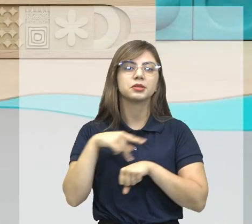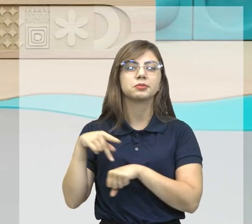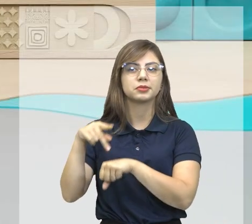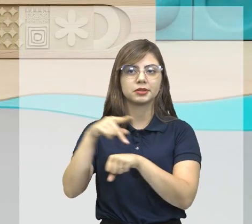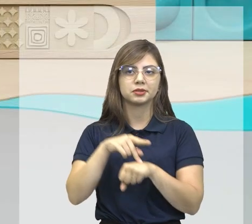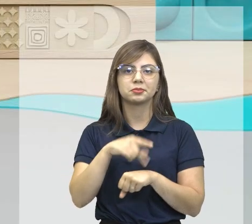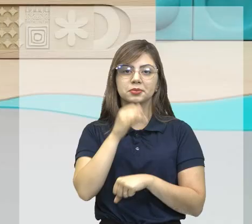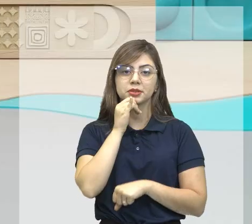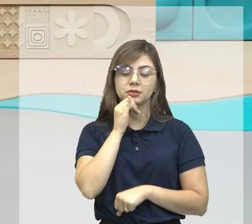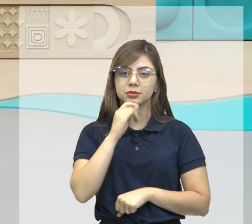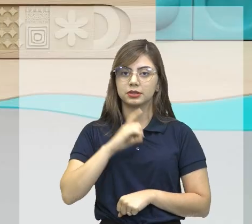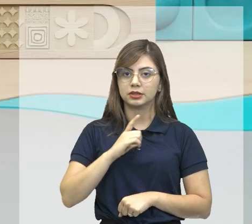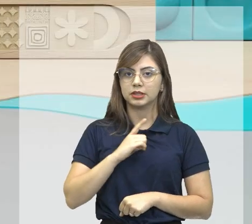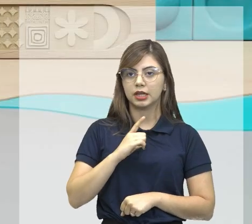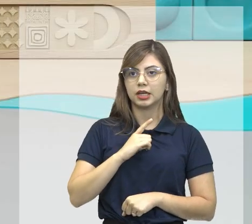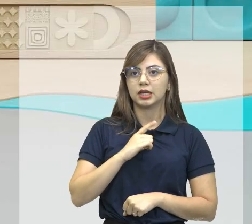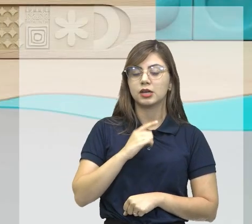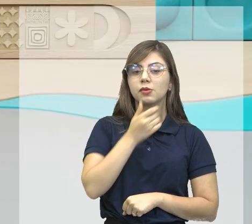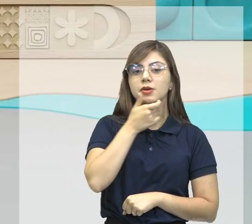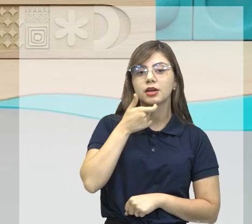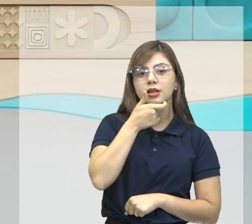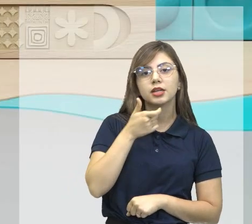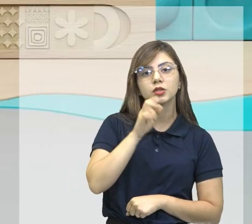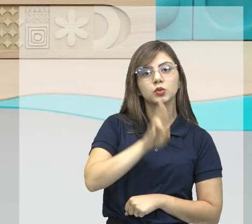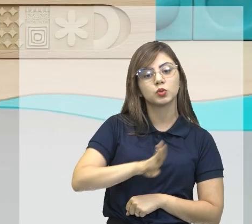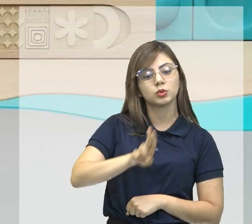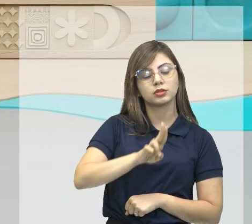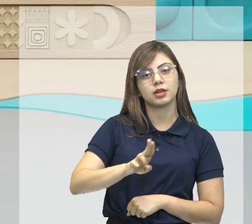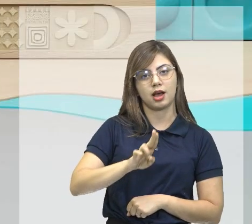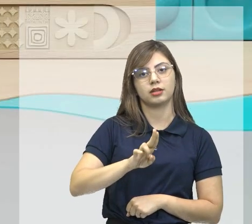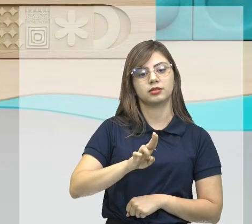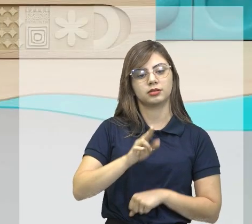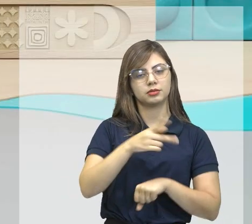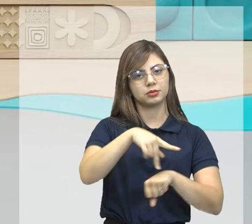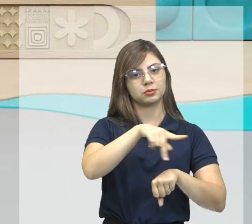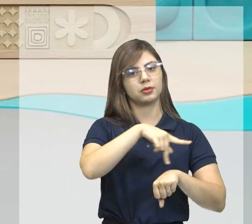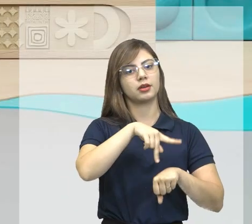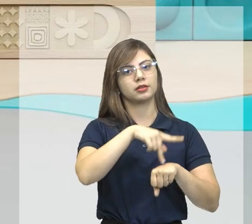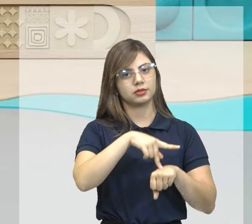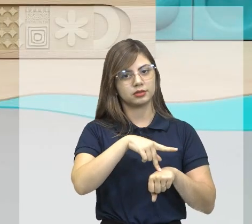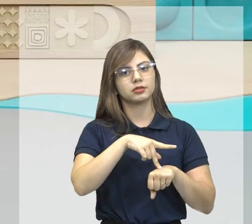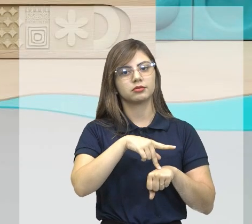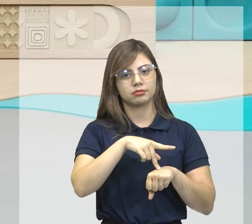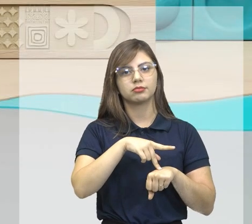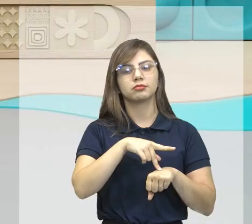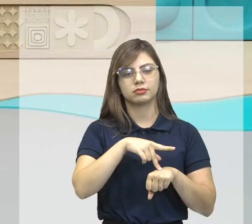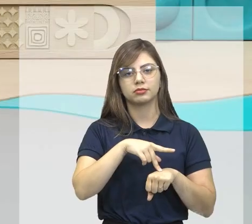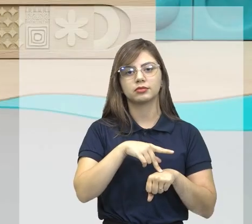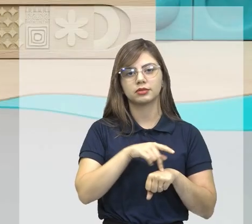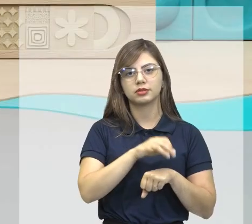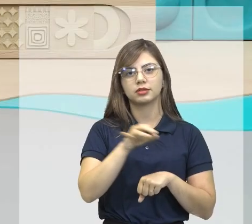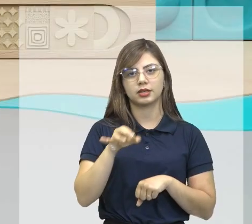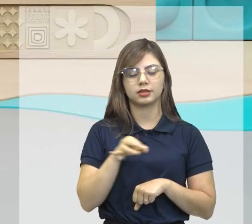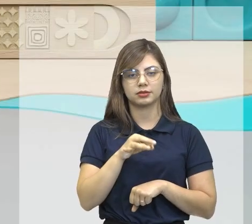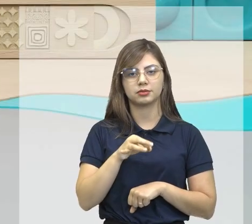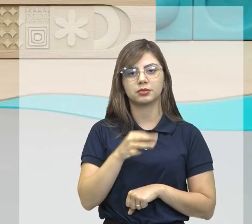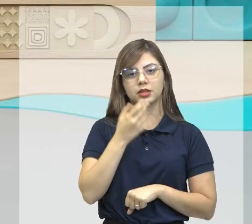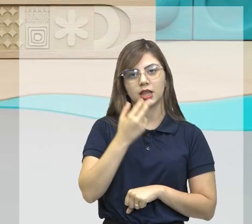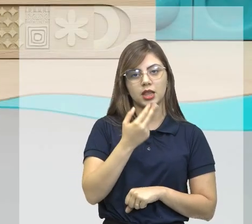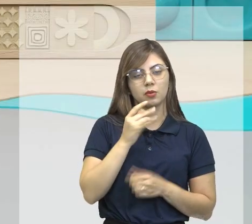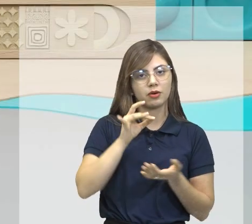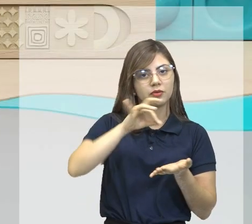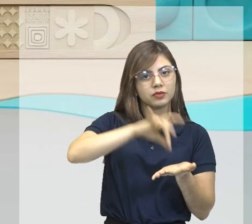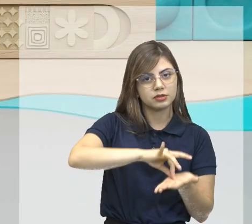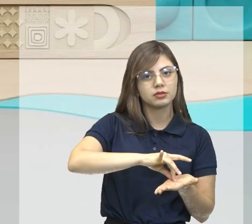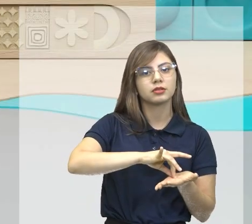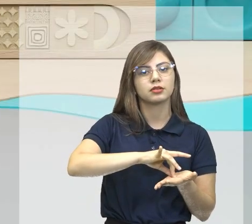falada lá, ela é usada, ok? Então, ela é inserida dentro do contexto daquele país. Então, ela é